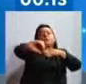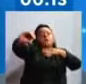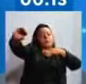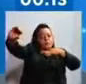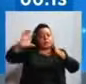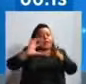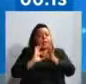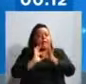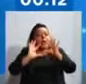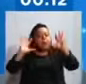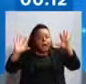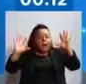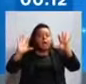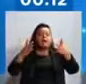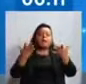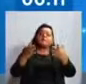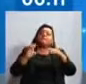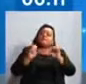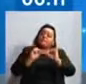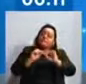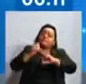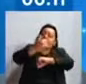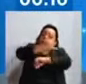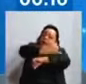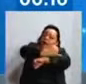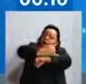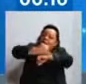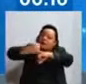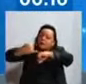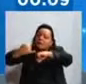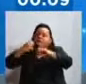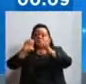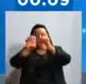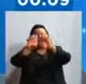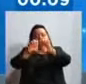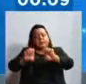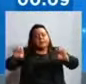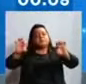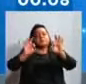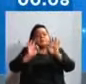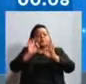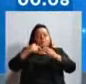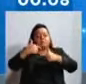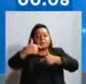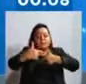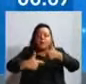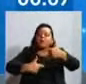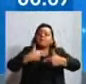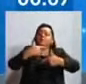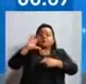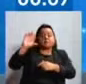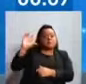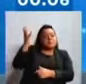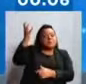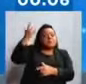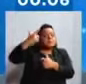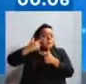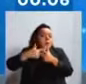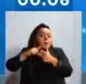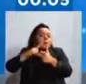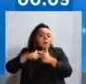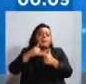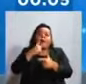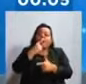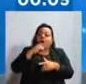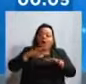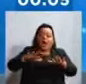infraestrutura. Isso é muito importante. Nós vamos trabalhar e vamos resolver esses problemas de alagamento em toda a nossa